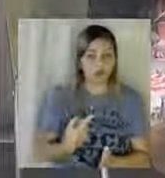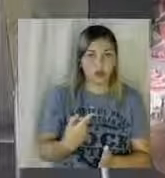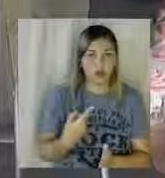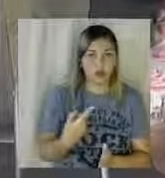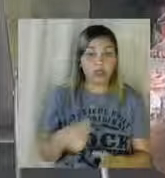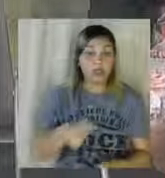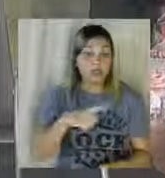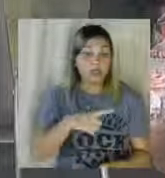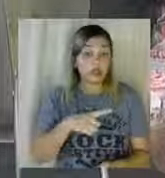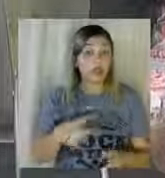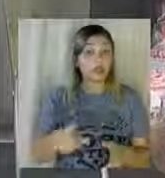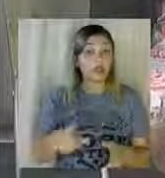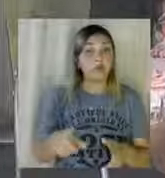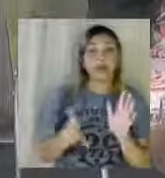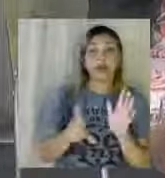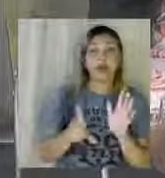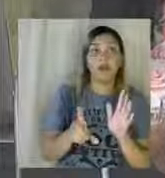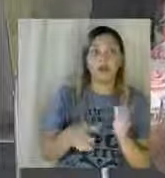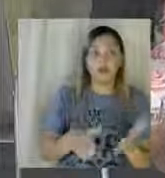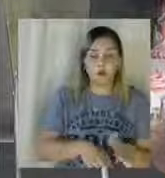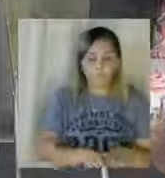deram,